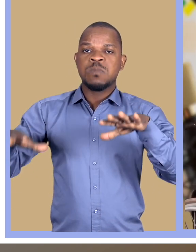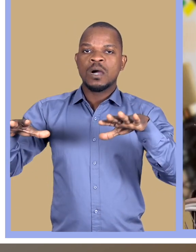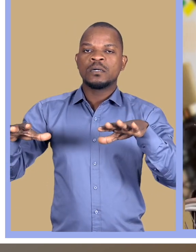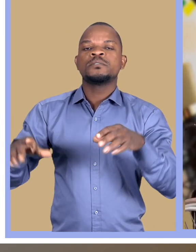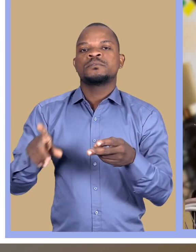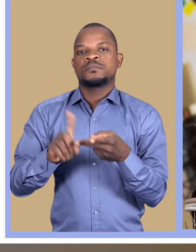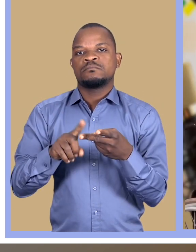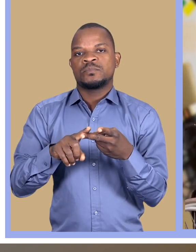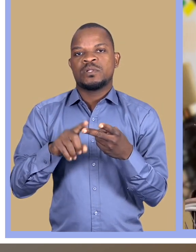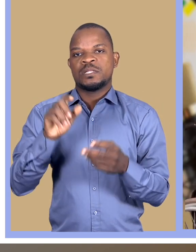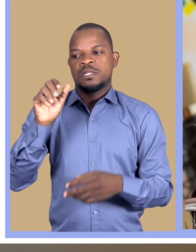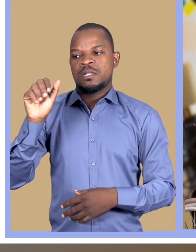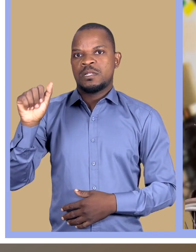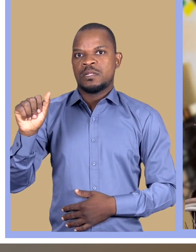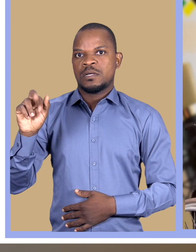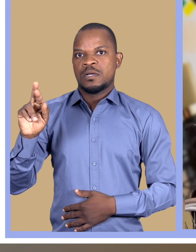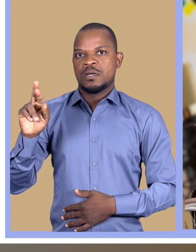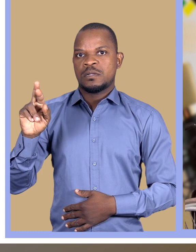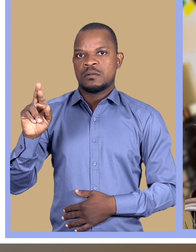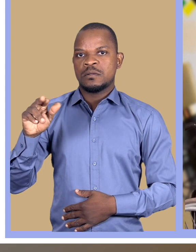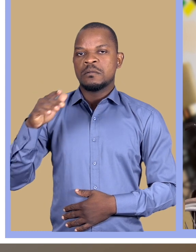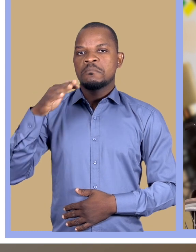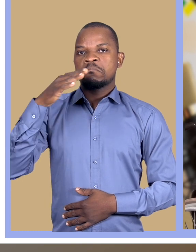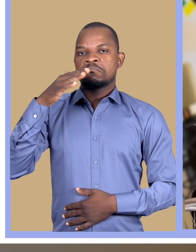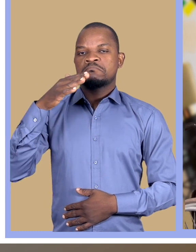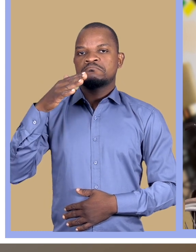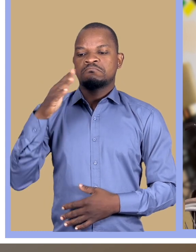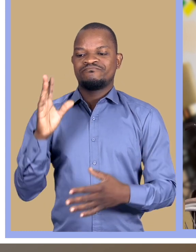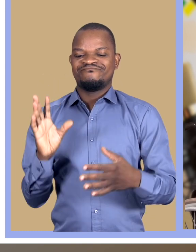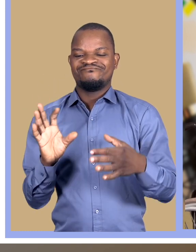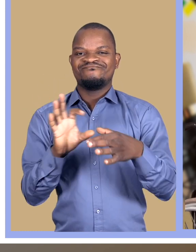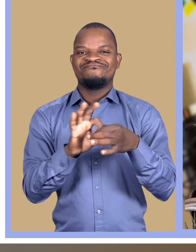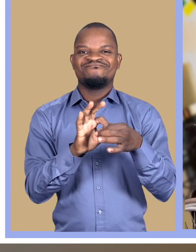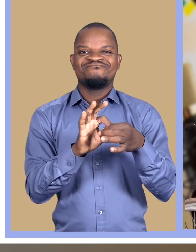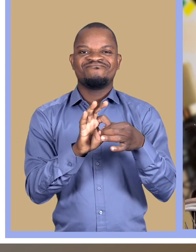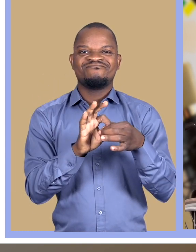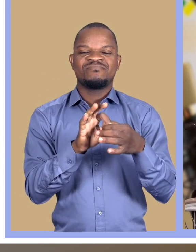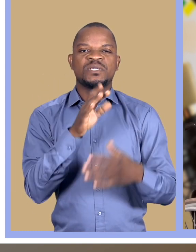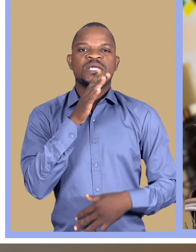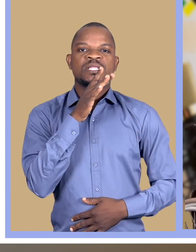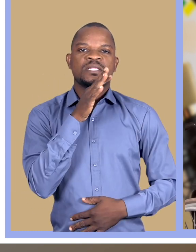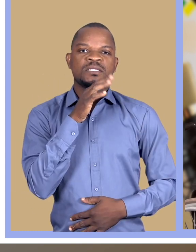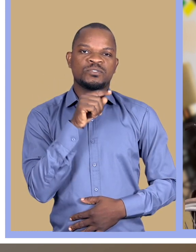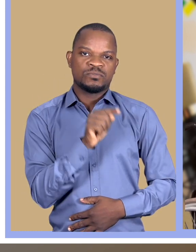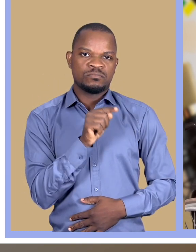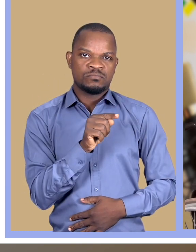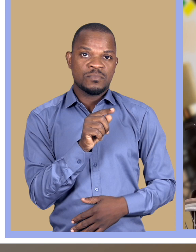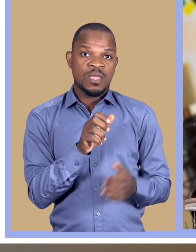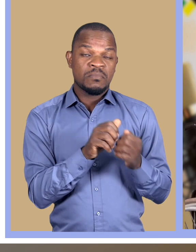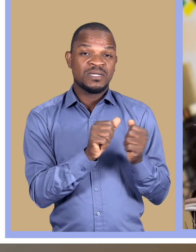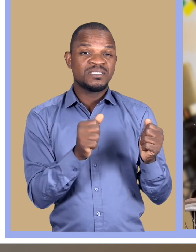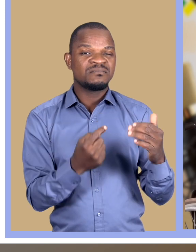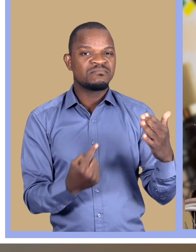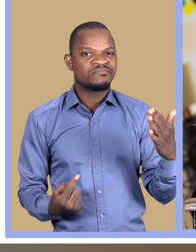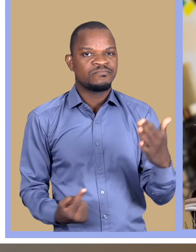também a poluição do ar que vai sendo gerada com esta quantidade de lixo que nós temos nos espaços públicos. Esta poluição